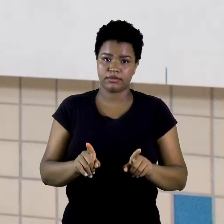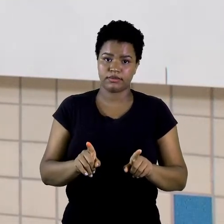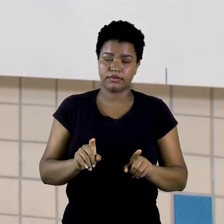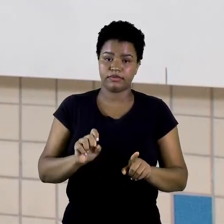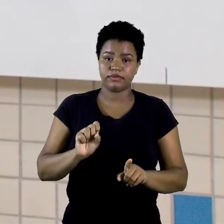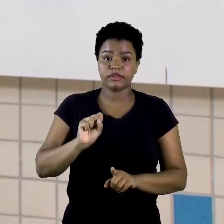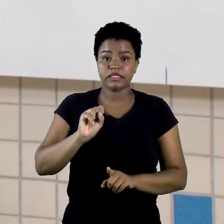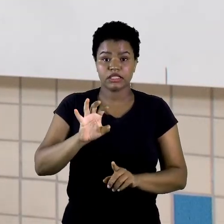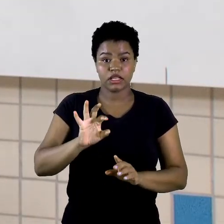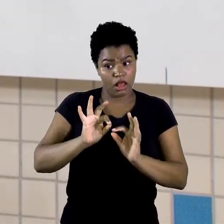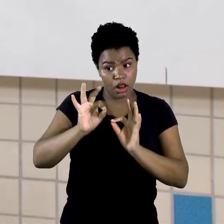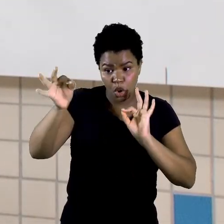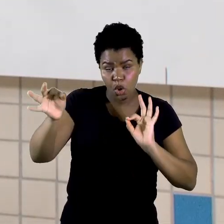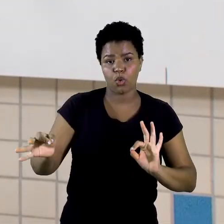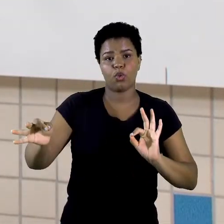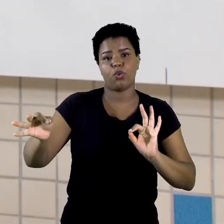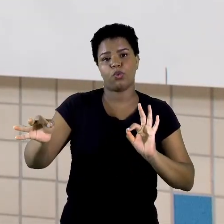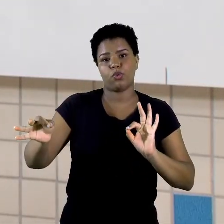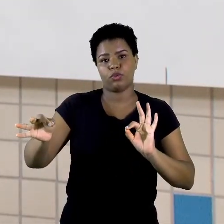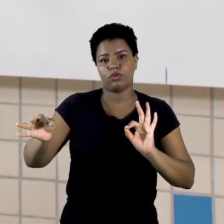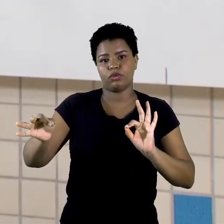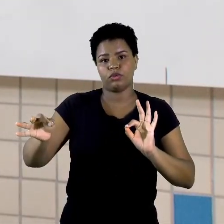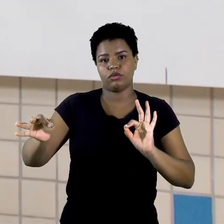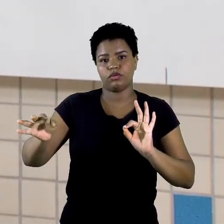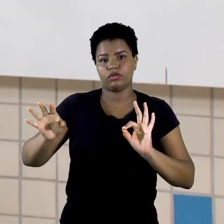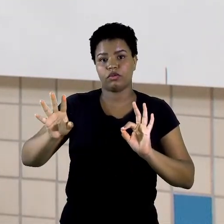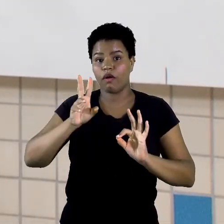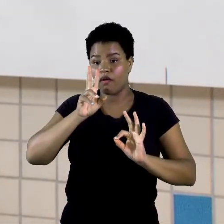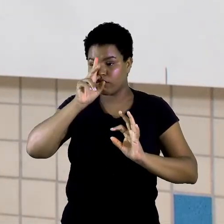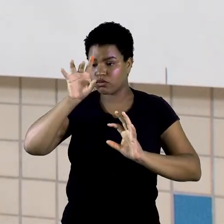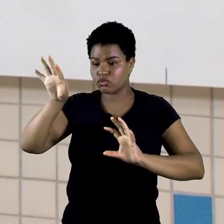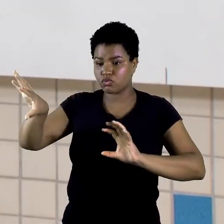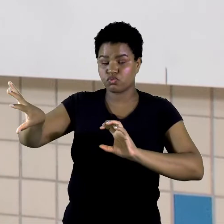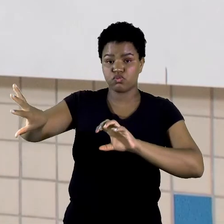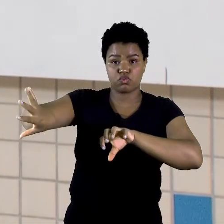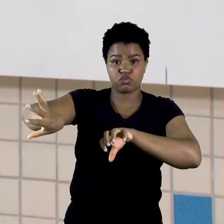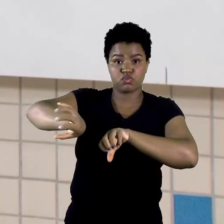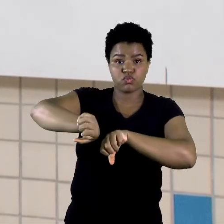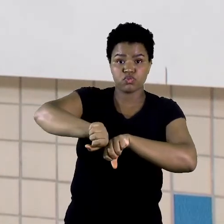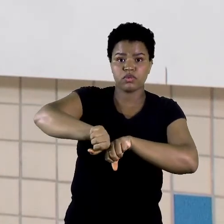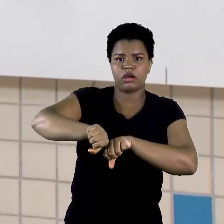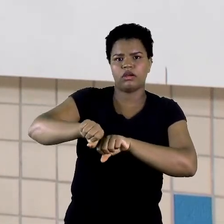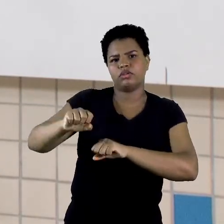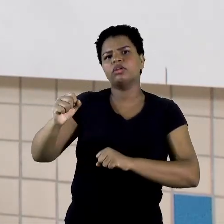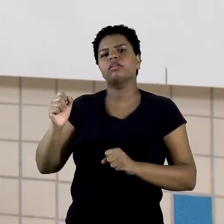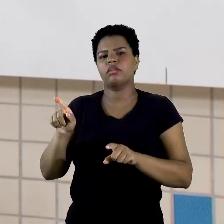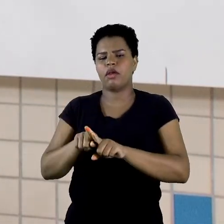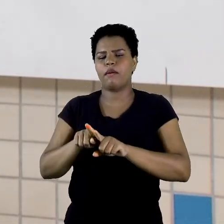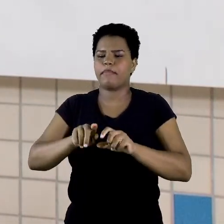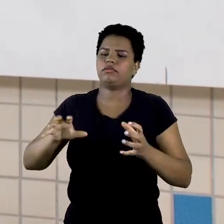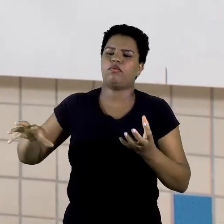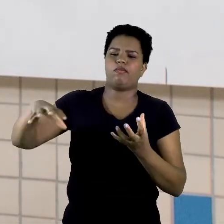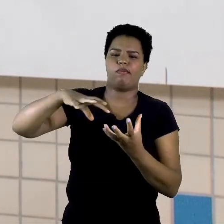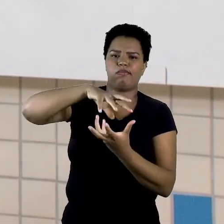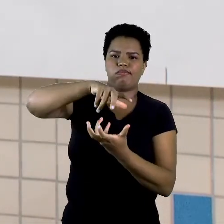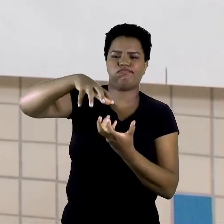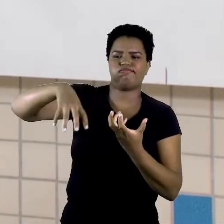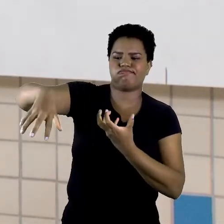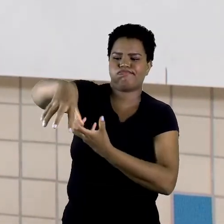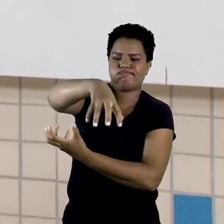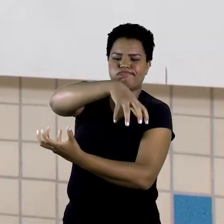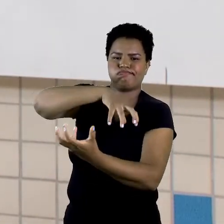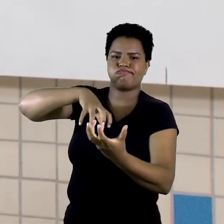mesmo distantes, a força de atração entre o Sol e todos os planetas do Sistema Solar é suficiente para mantê-los em